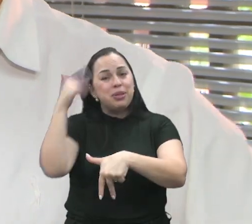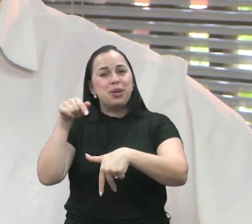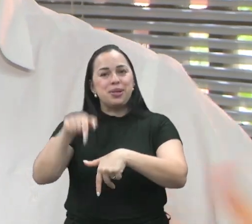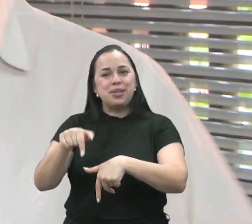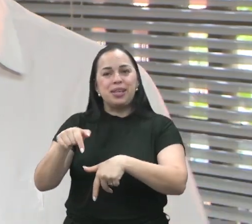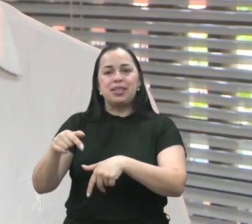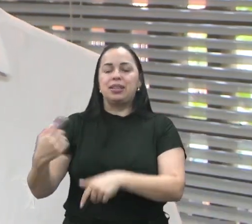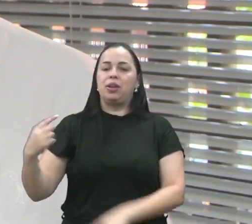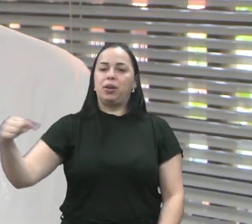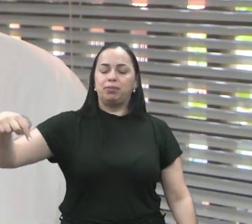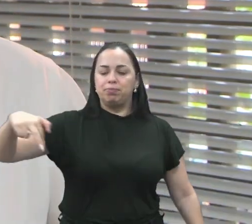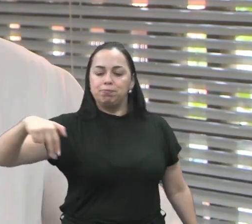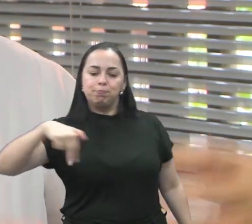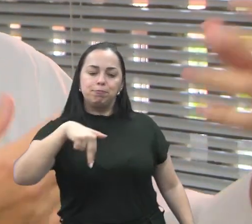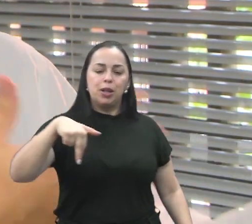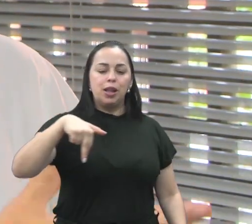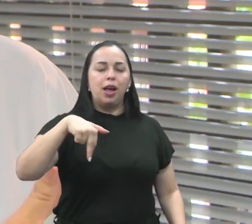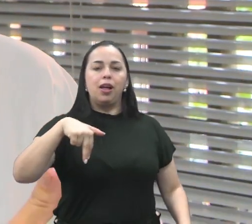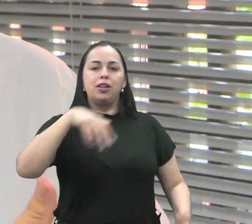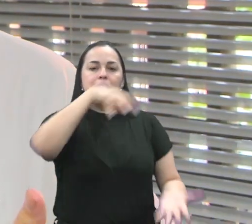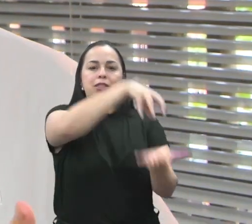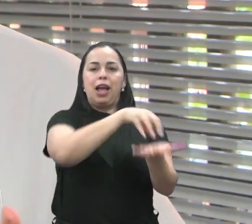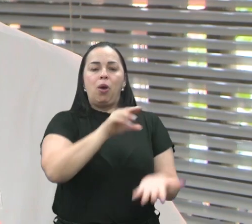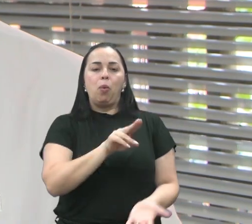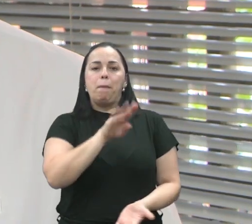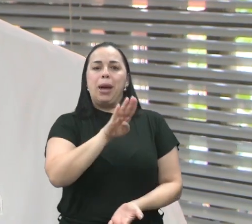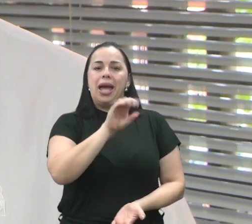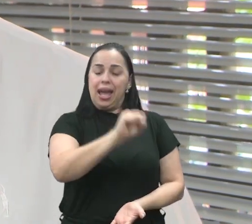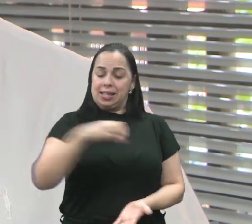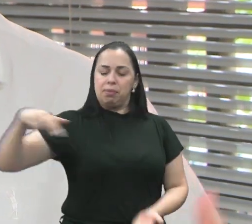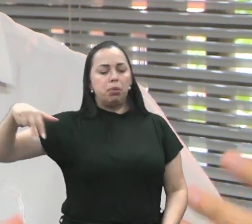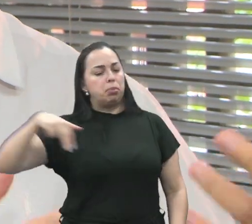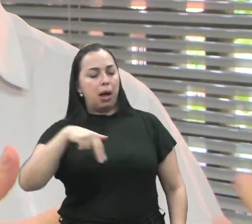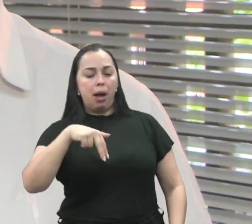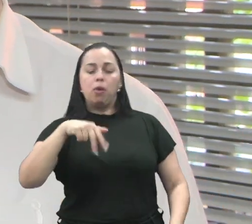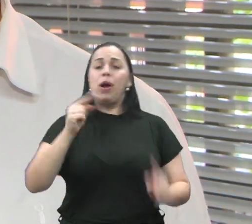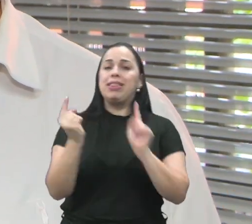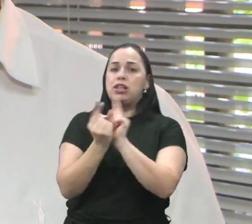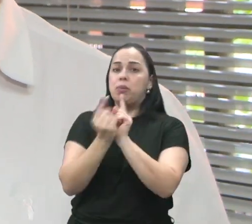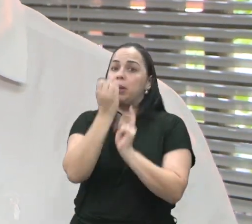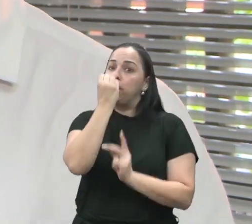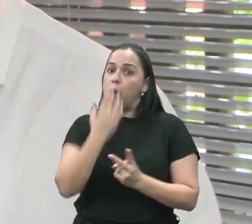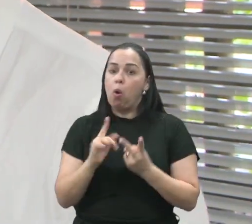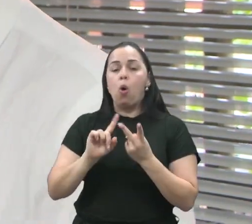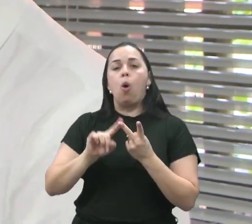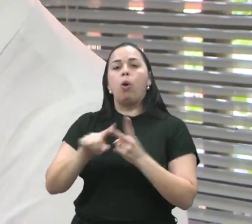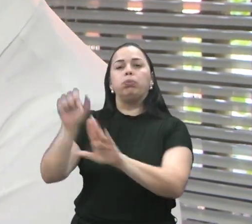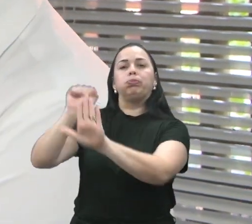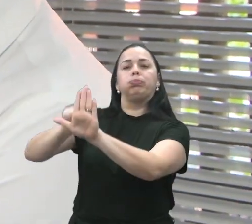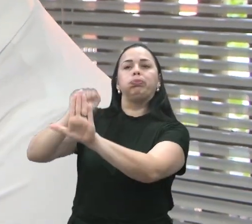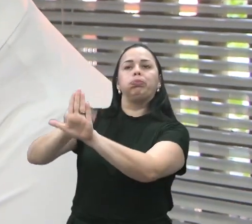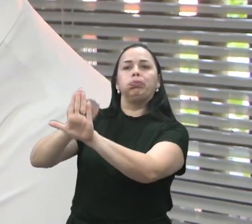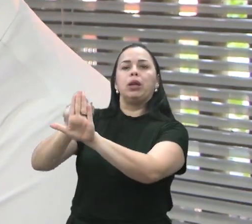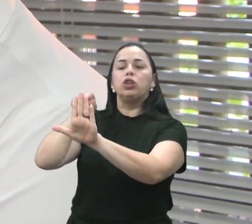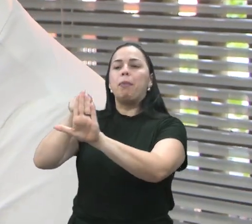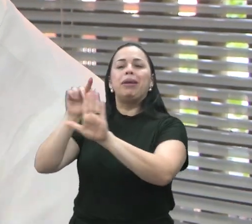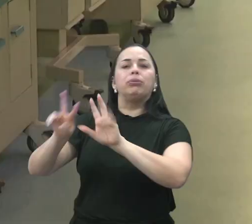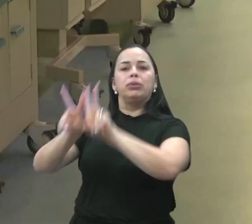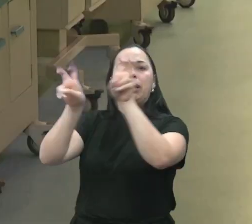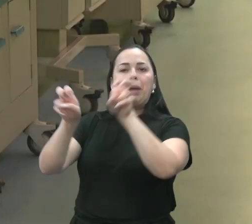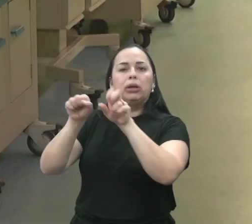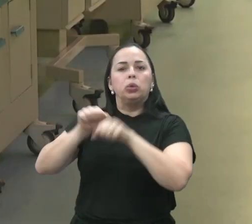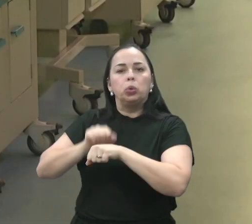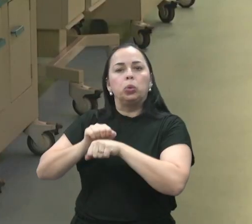atendido desde a porta da UBS ou um agente de combate à endemia batendo na porta da sua casa, ou então também numa cirurgia de alta